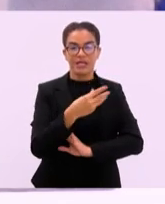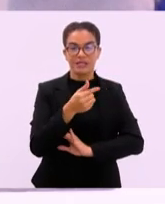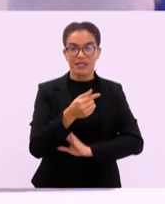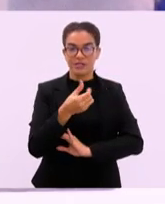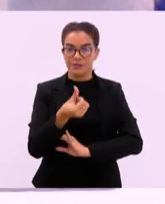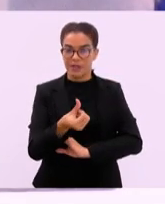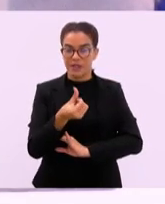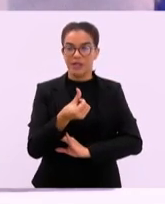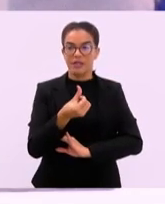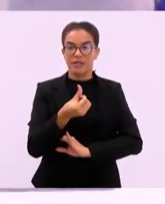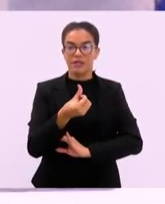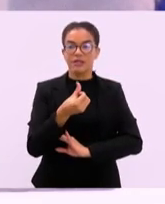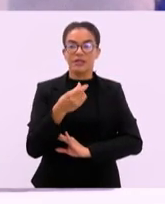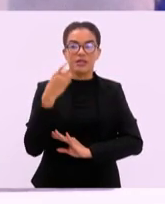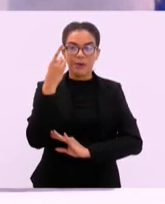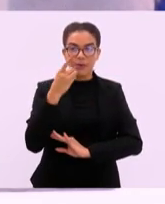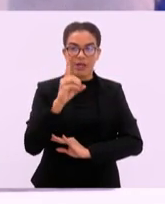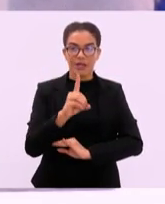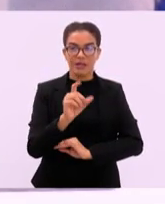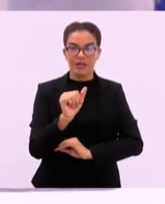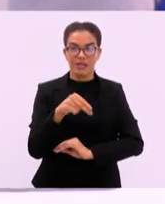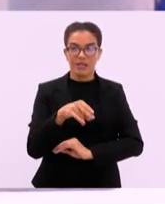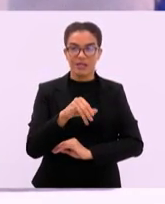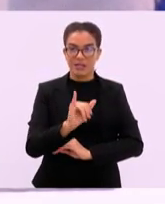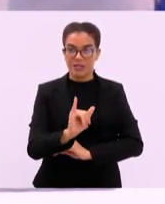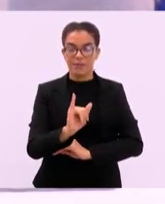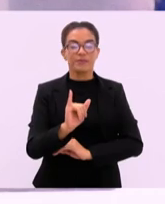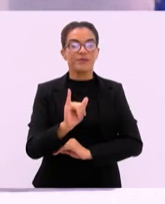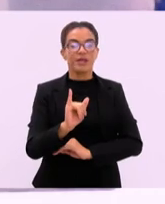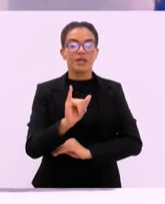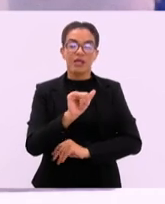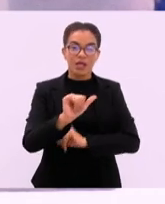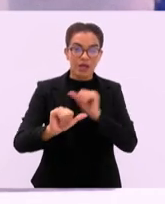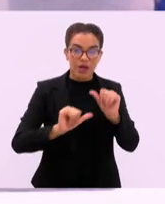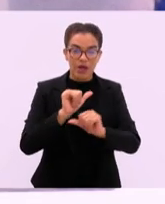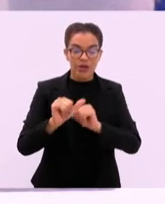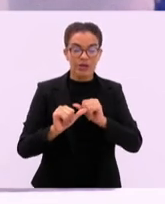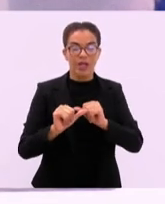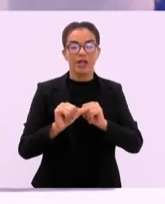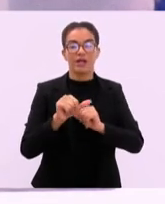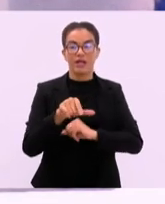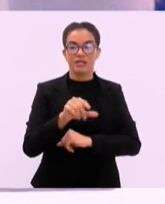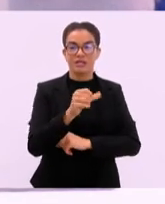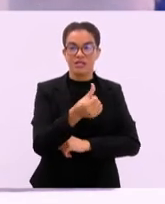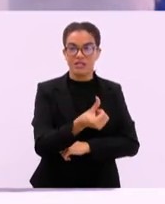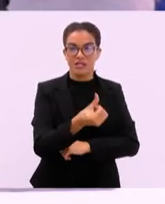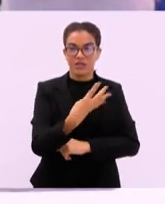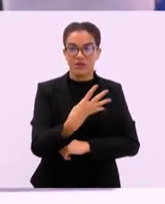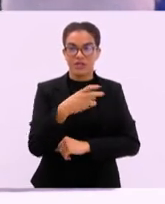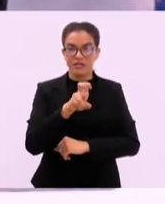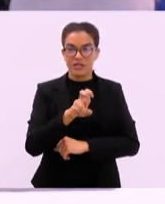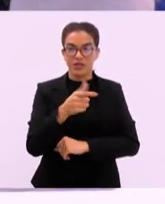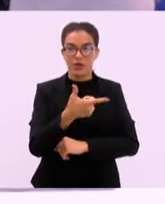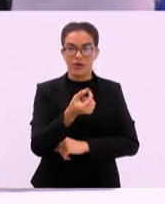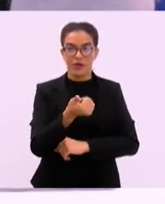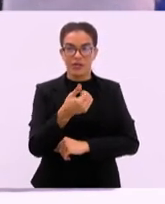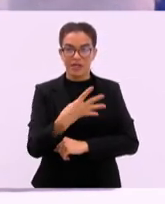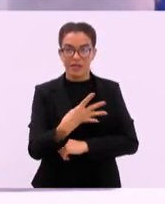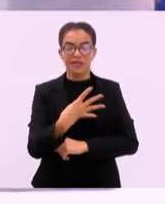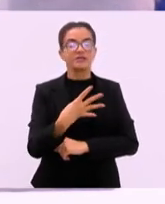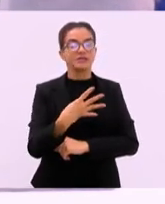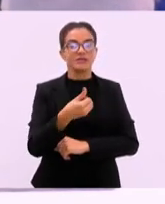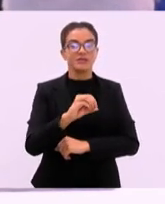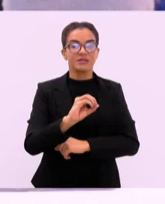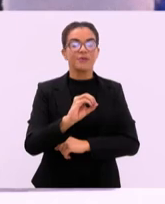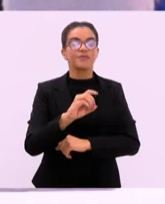de 23, de autoria da deputada Dani Balbi, que altera o anexo da Lei 5.645, de 6 de janeiro de 2010, incluindo no calendário